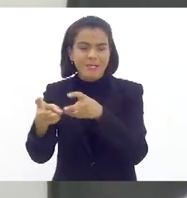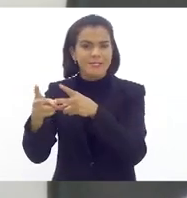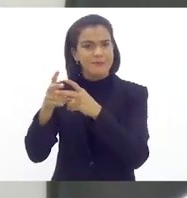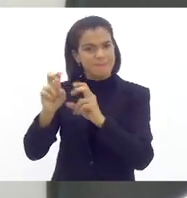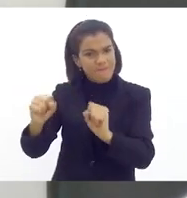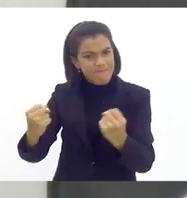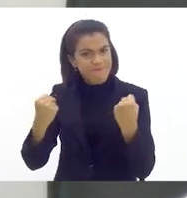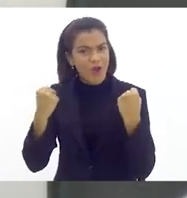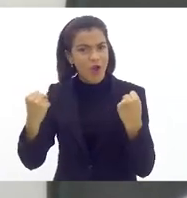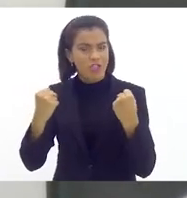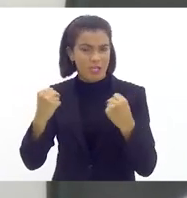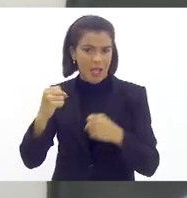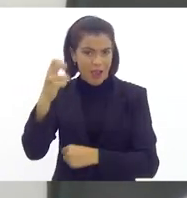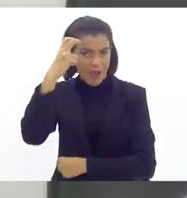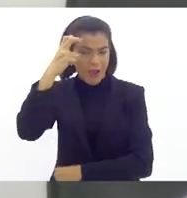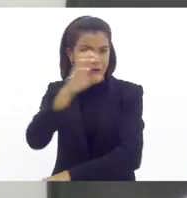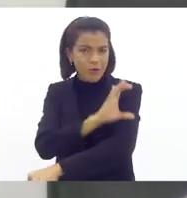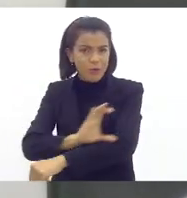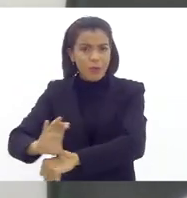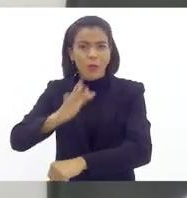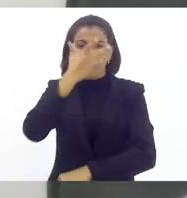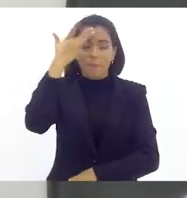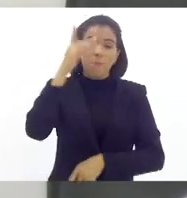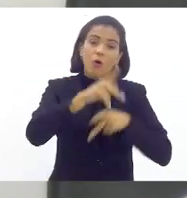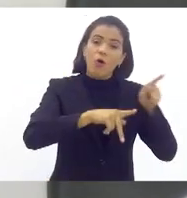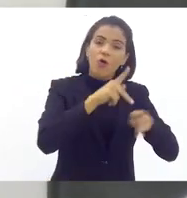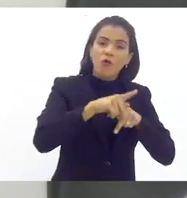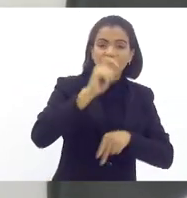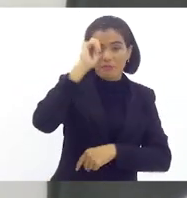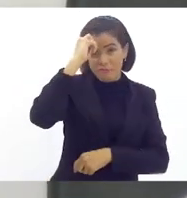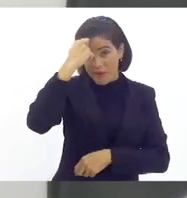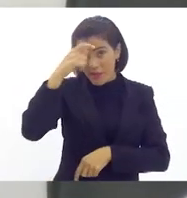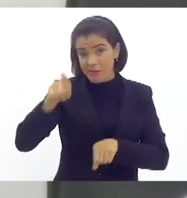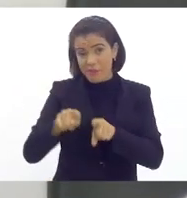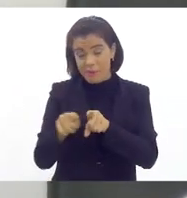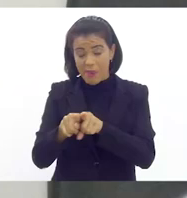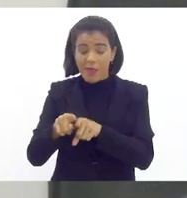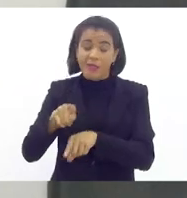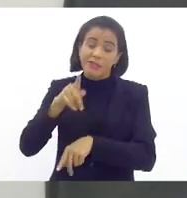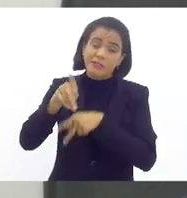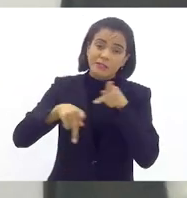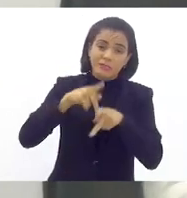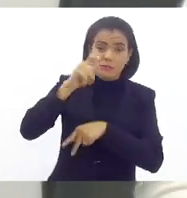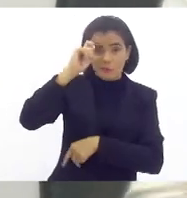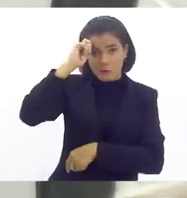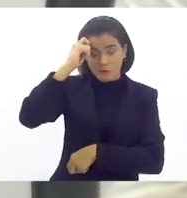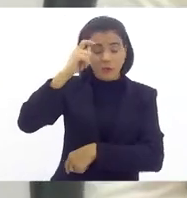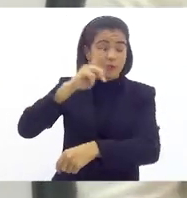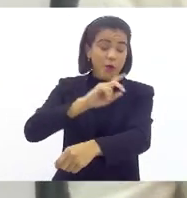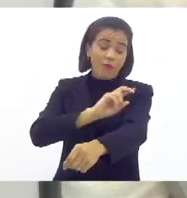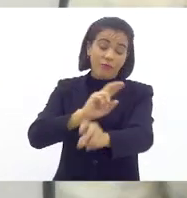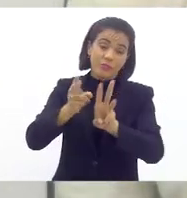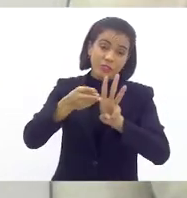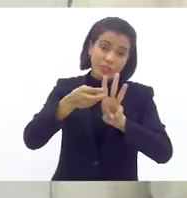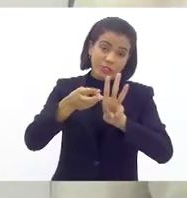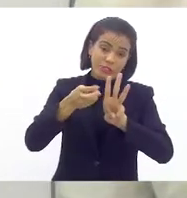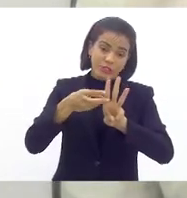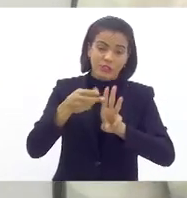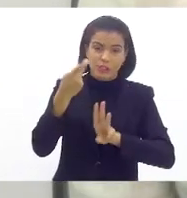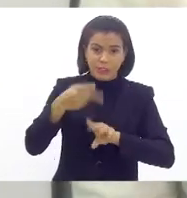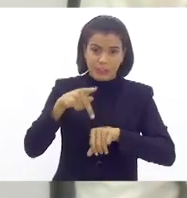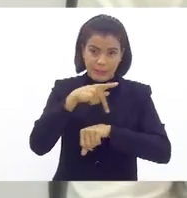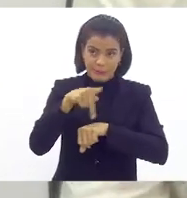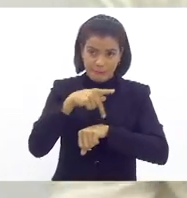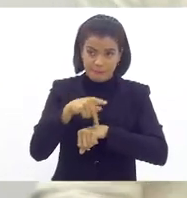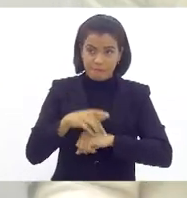preto, da cultura indígena desse país. Então, para a gente, principalmente, e